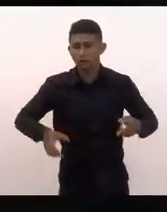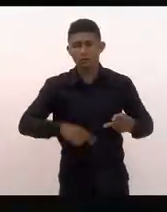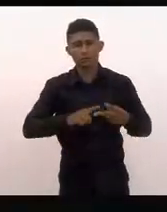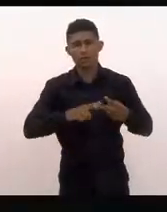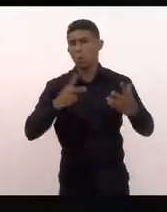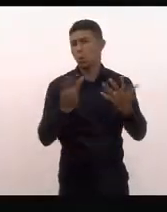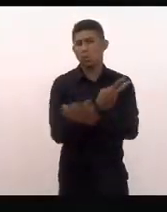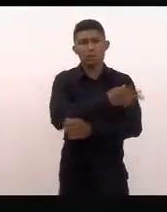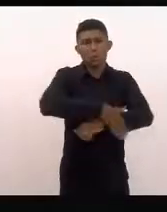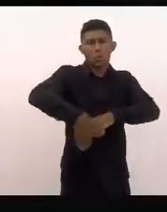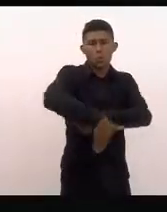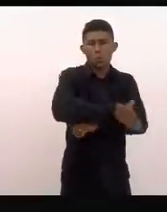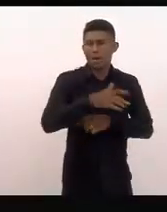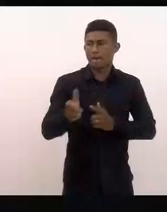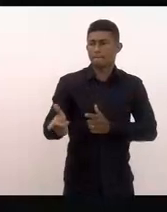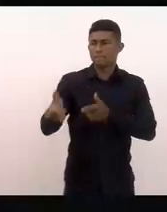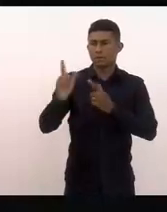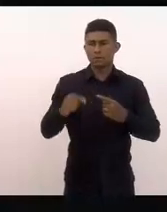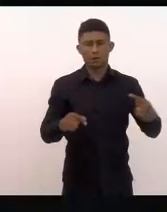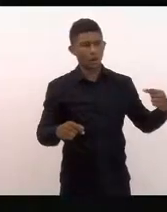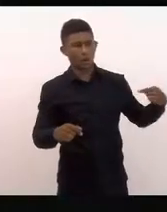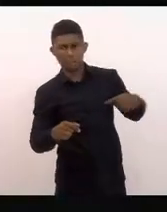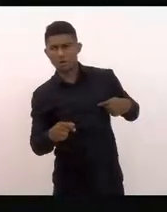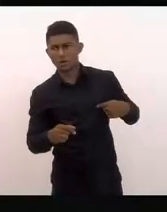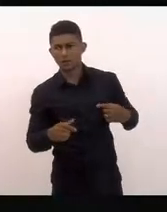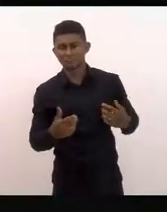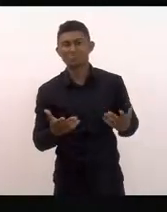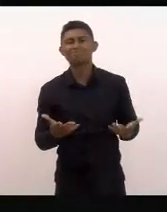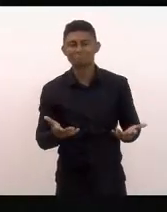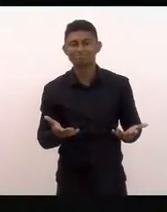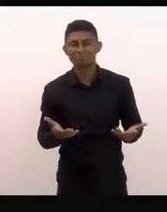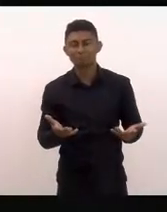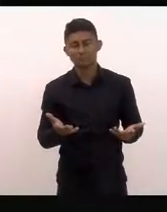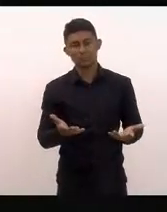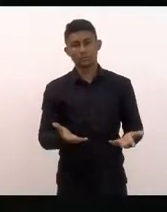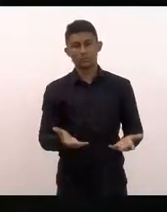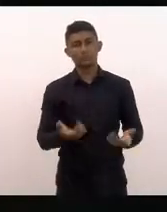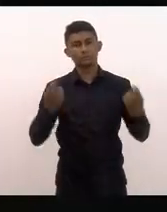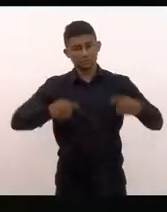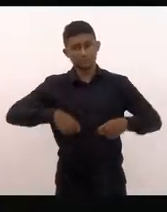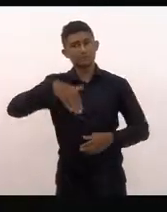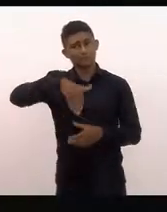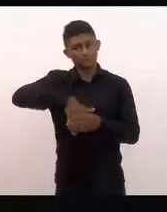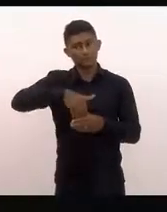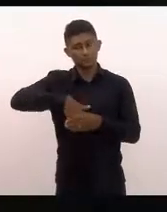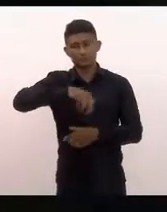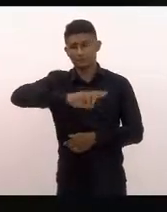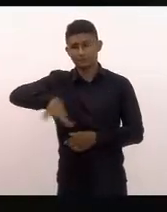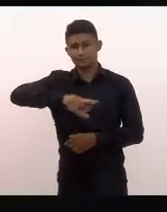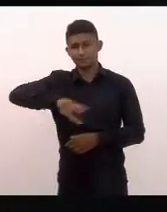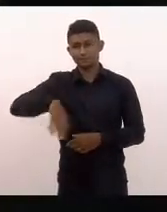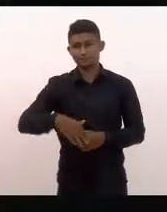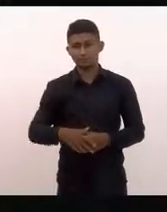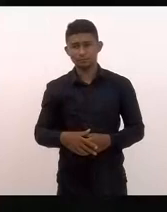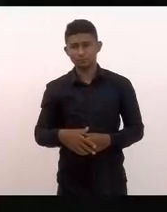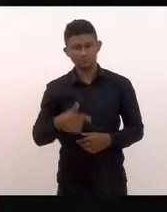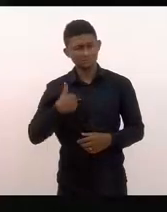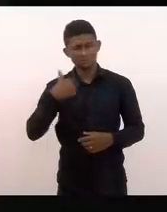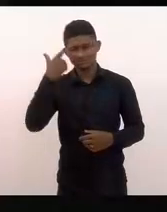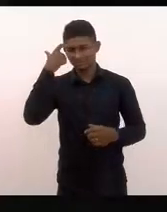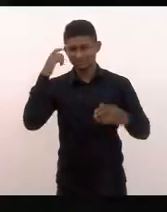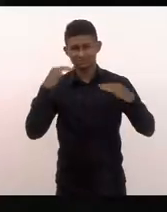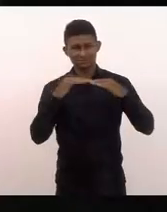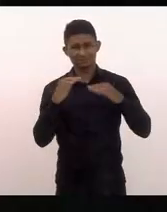muito importante. Então, teria que ser votado diferente. Ou você vota uma coisa, eu não concordo